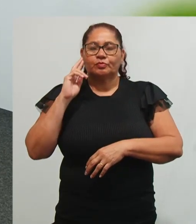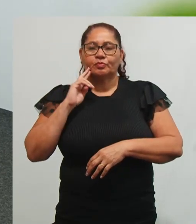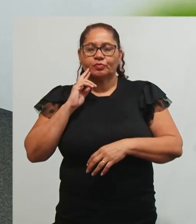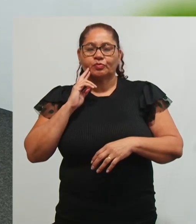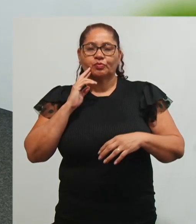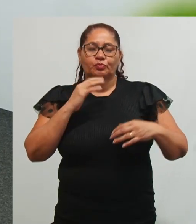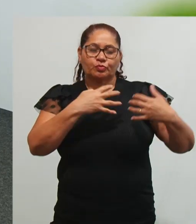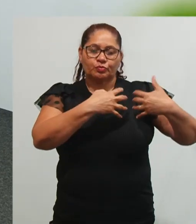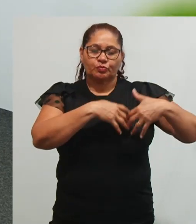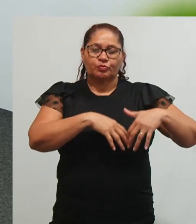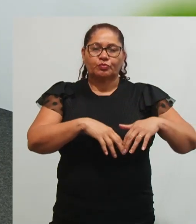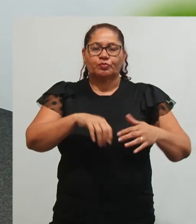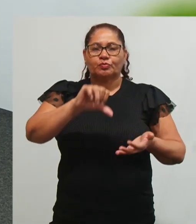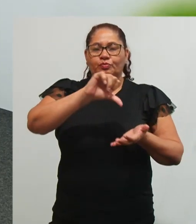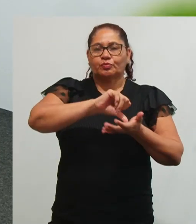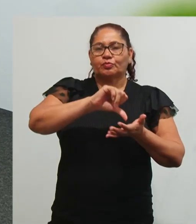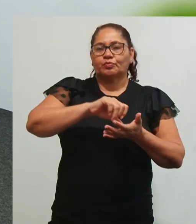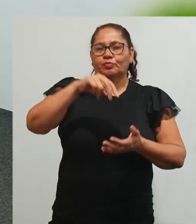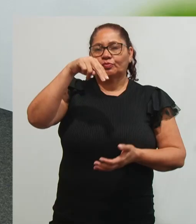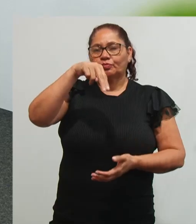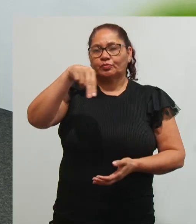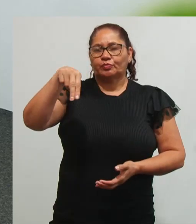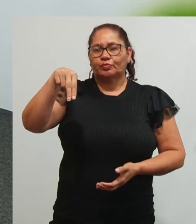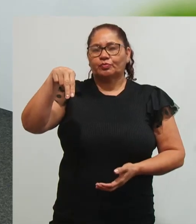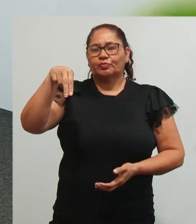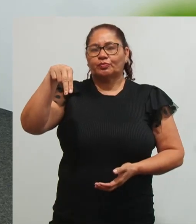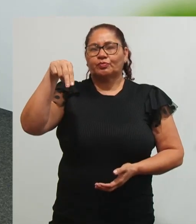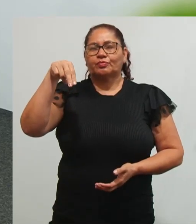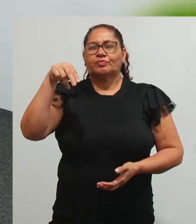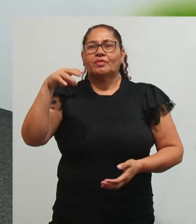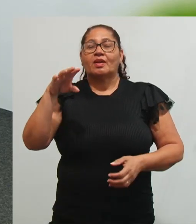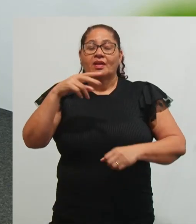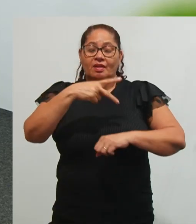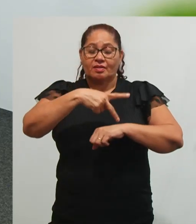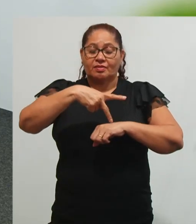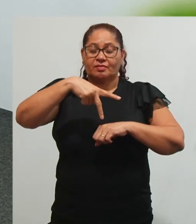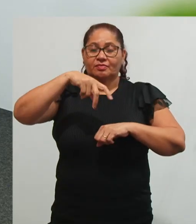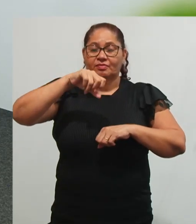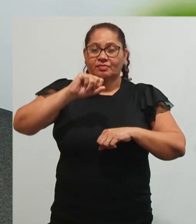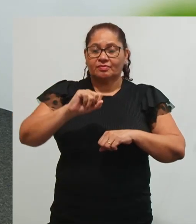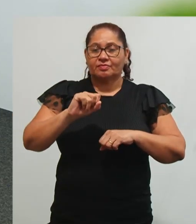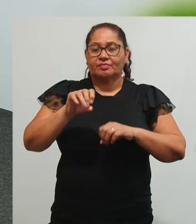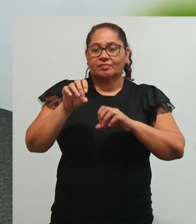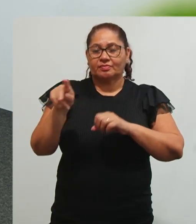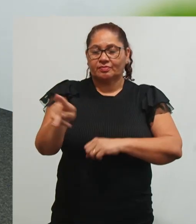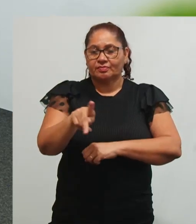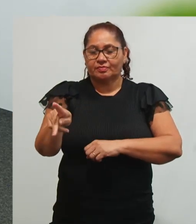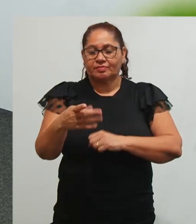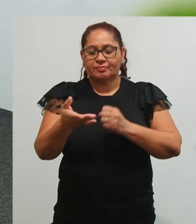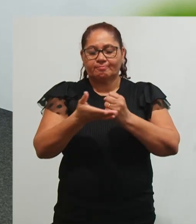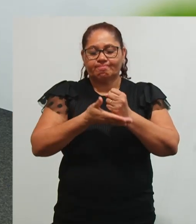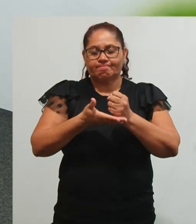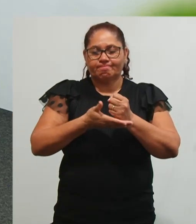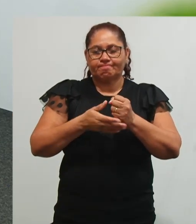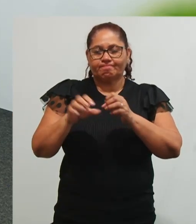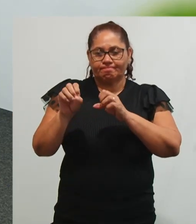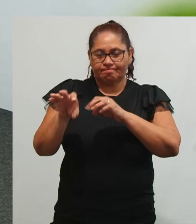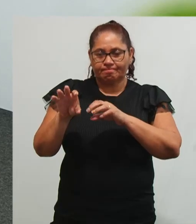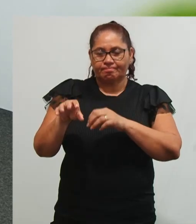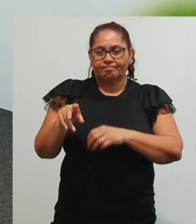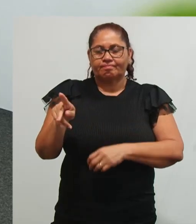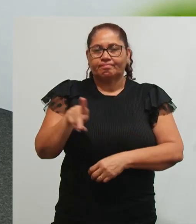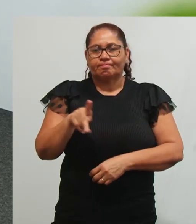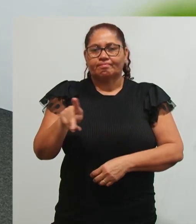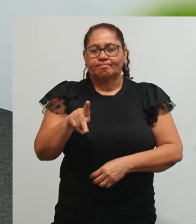IFRO, Campus Porto Velho, Zona Norte. Você está na pós em Docência na Educação Básica. E eu sou